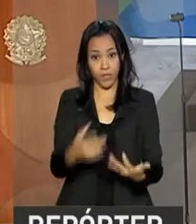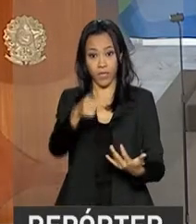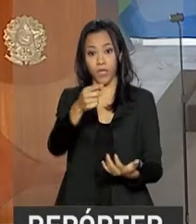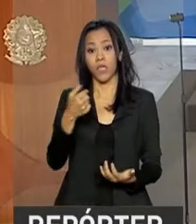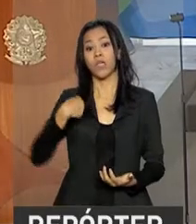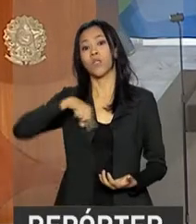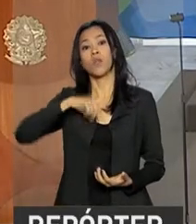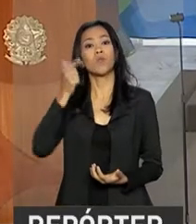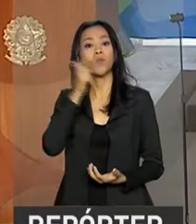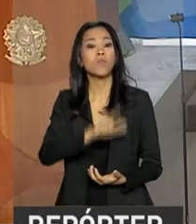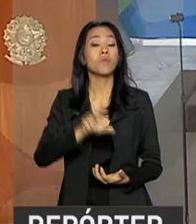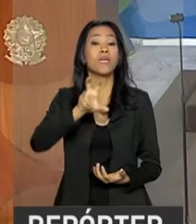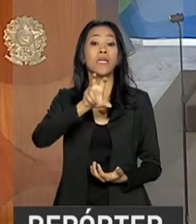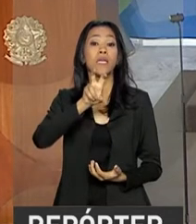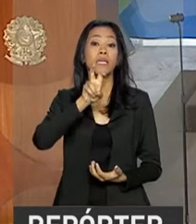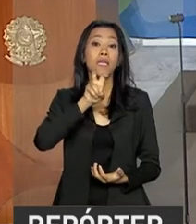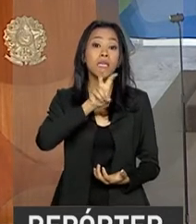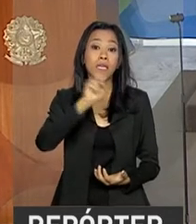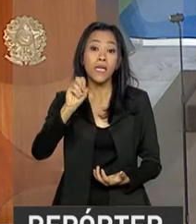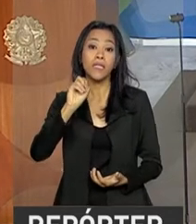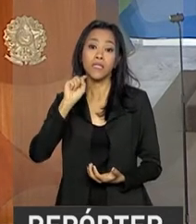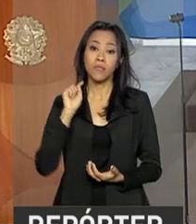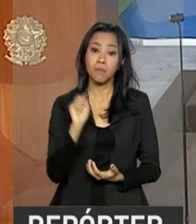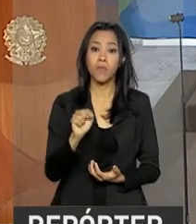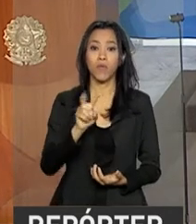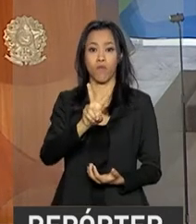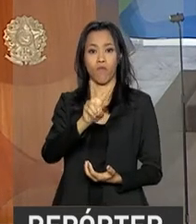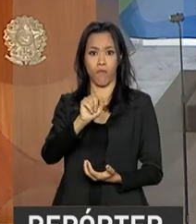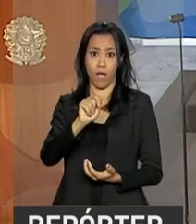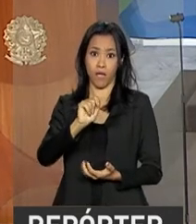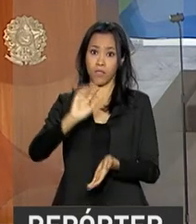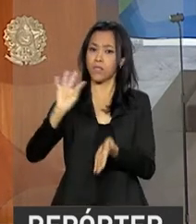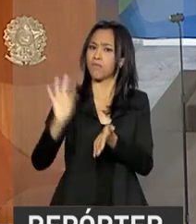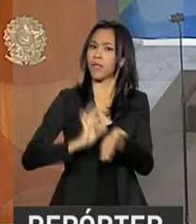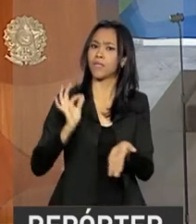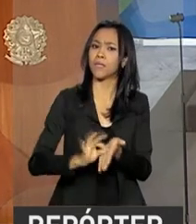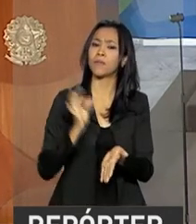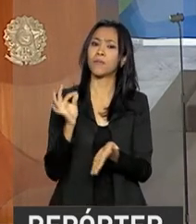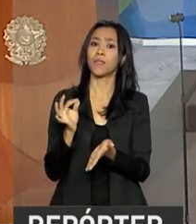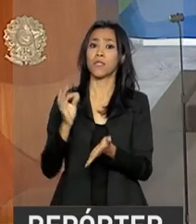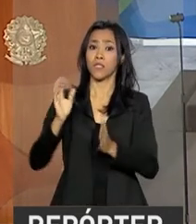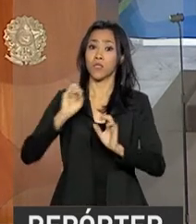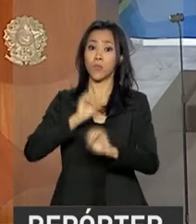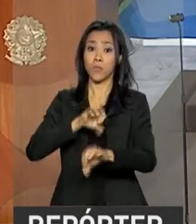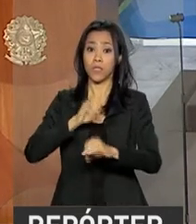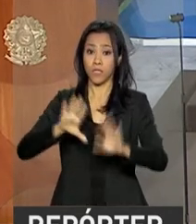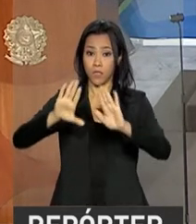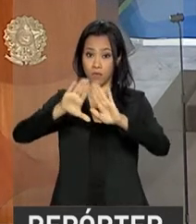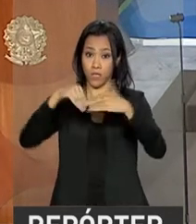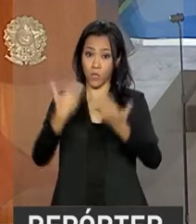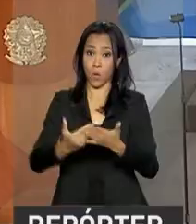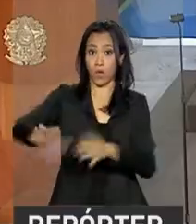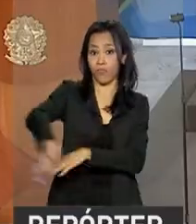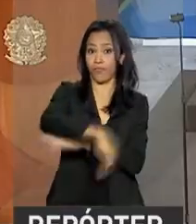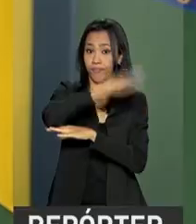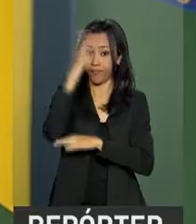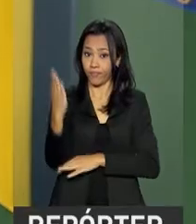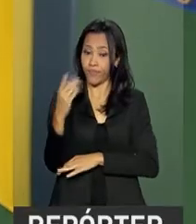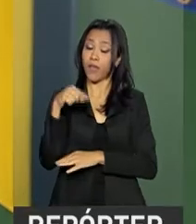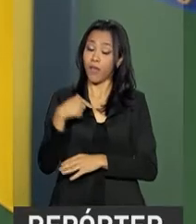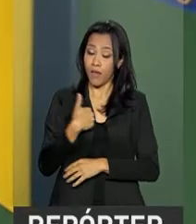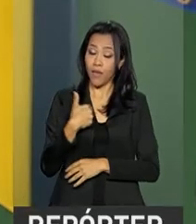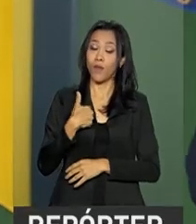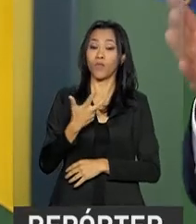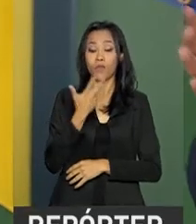mil vagas 9 500 mil vagas é matrículas no ensino de tempo integral eu costumo dizer que